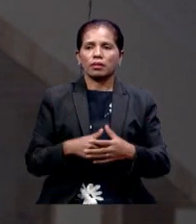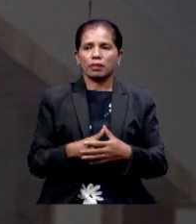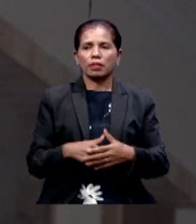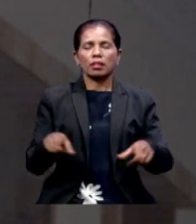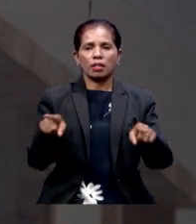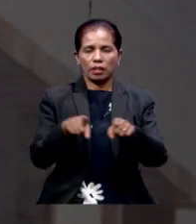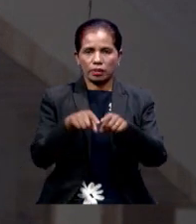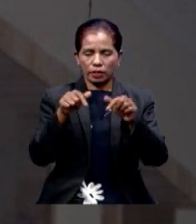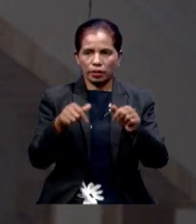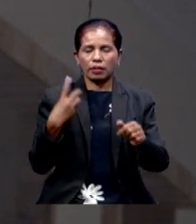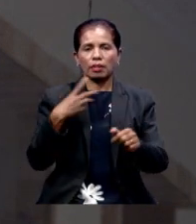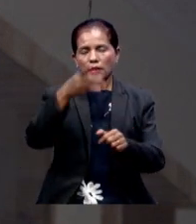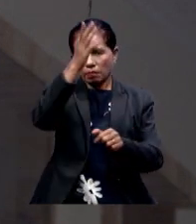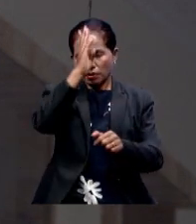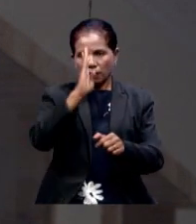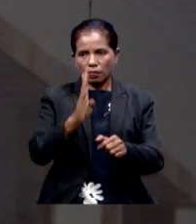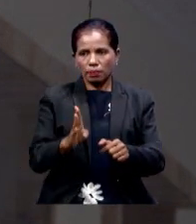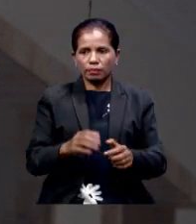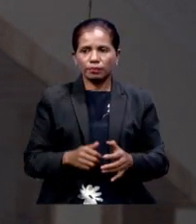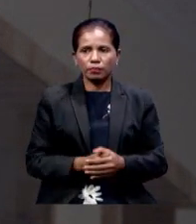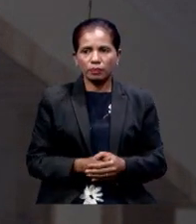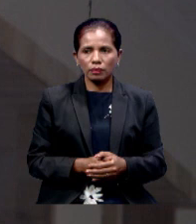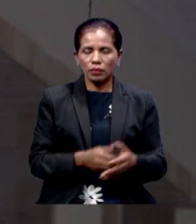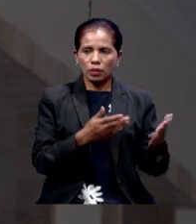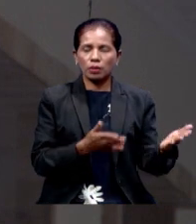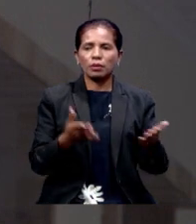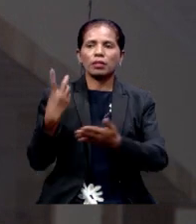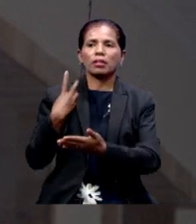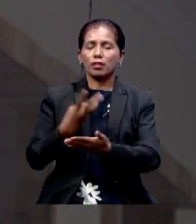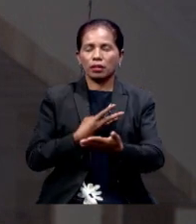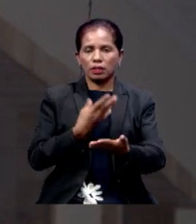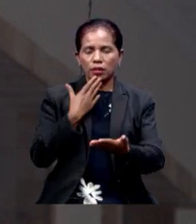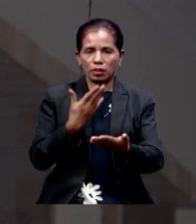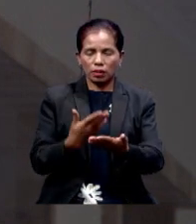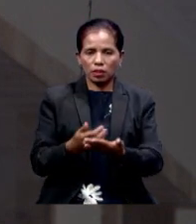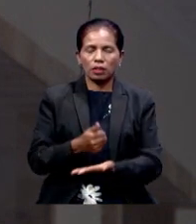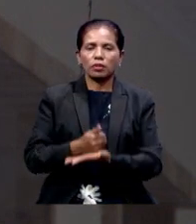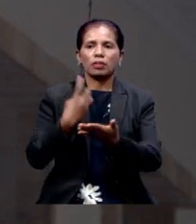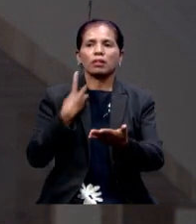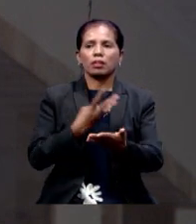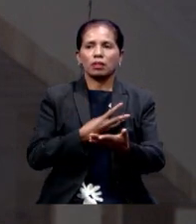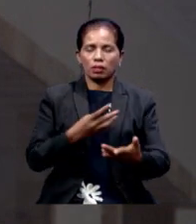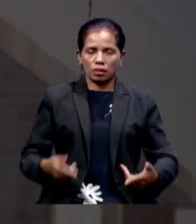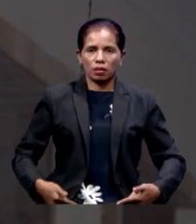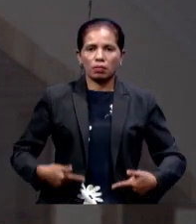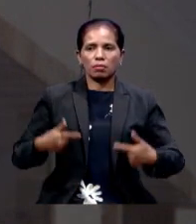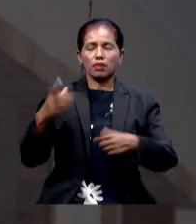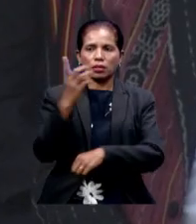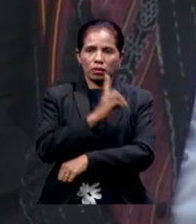Nessa Nede, mas na Roma, pela dor e ter de dia no Bale de Akita, e tenha morte na Lara.